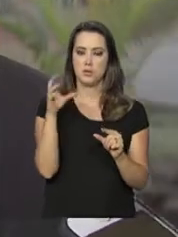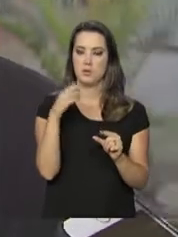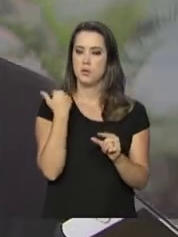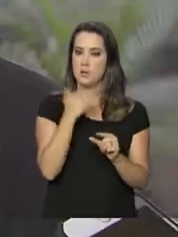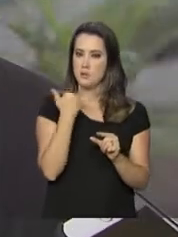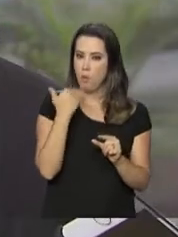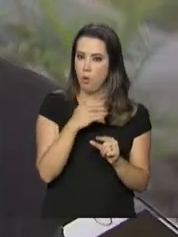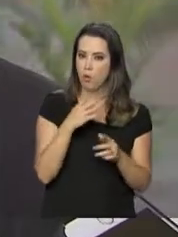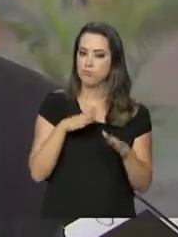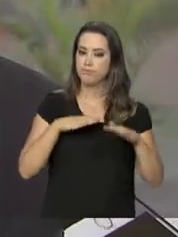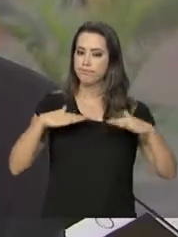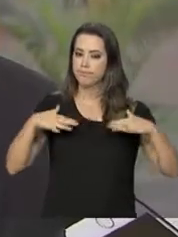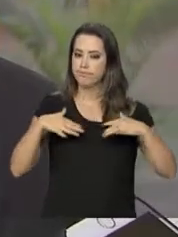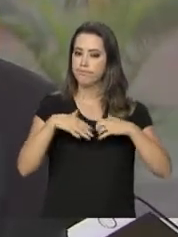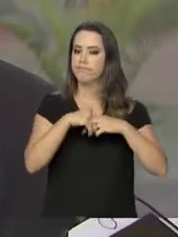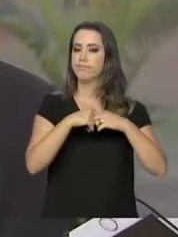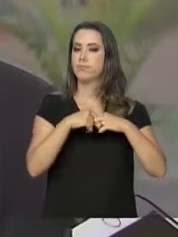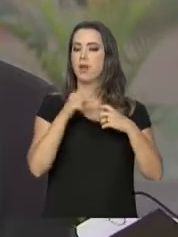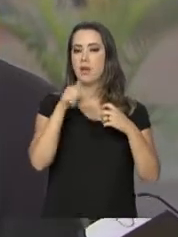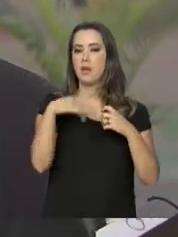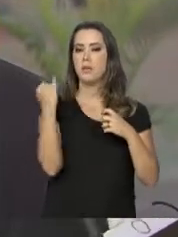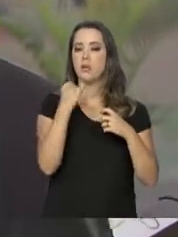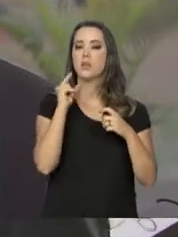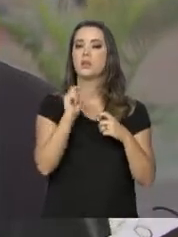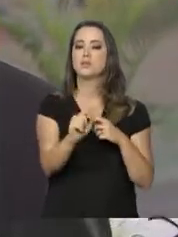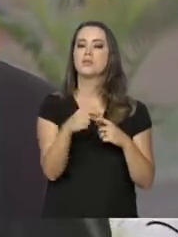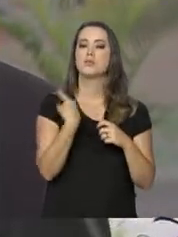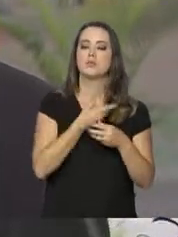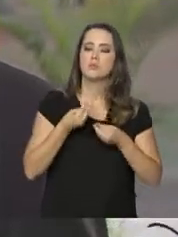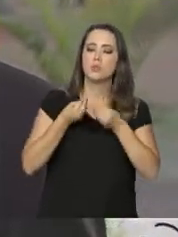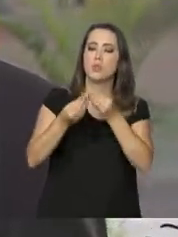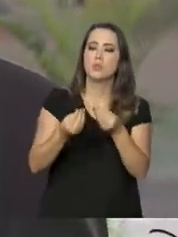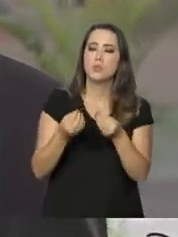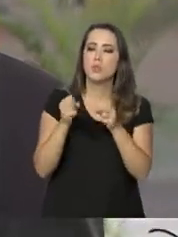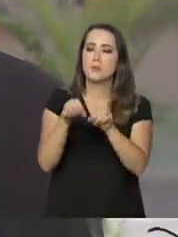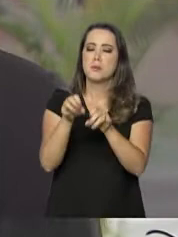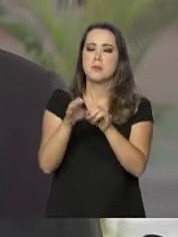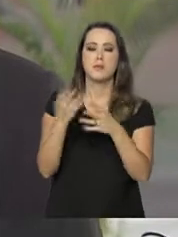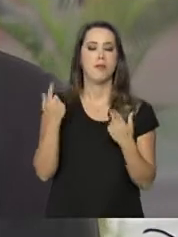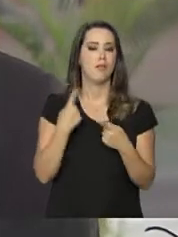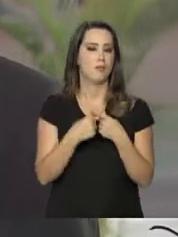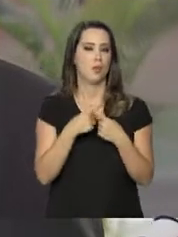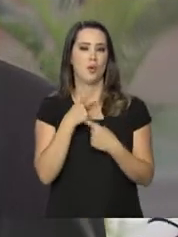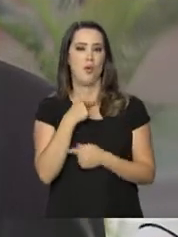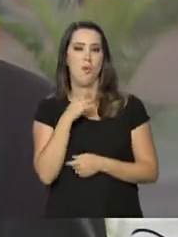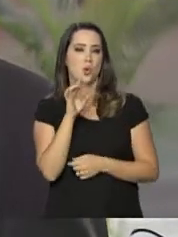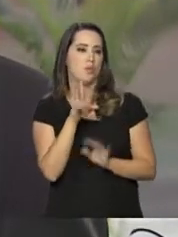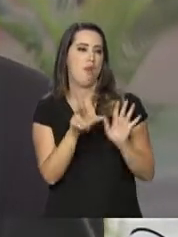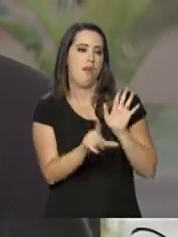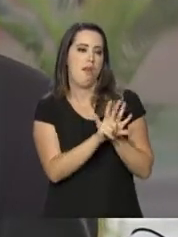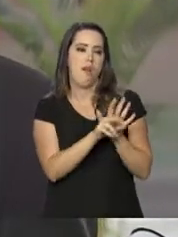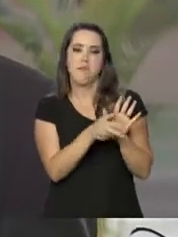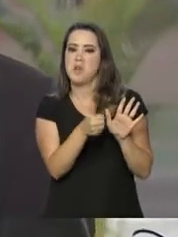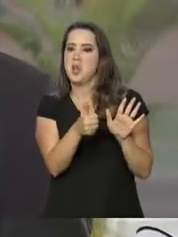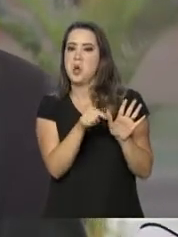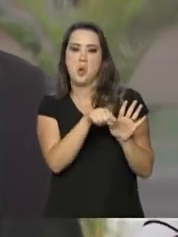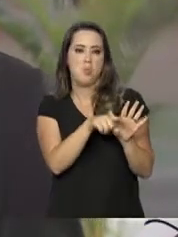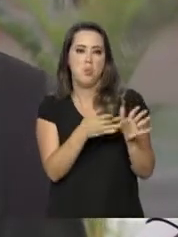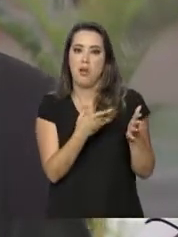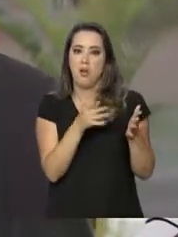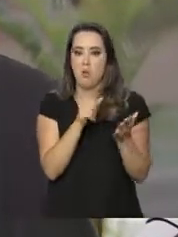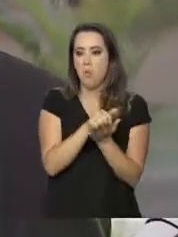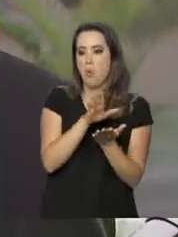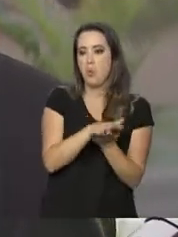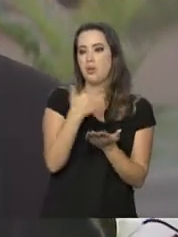mas para que isso ocorra é fundamental que a gente possa levar essa consciência porque não adianta leis mais rígidas não adianta multas